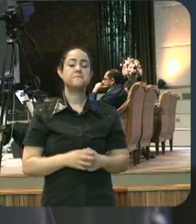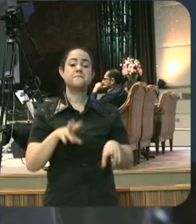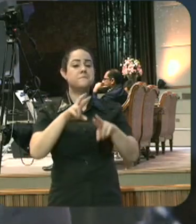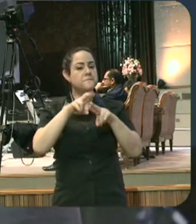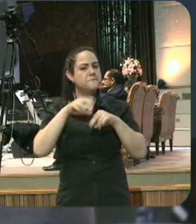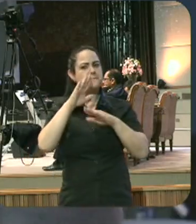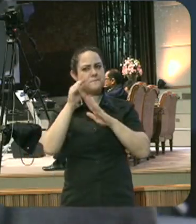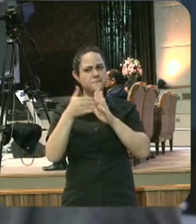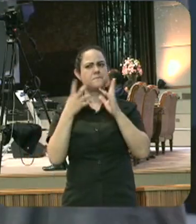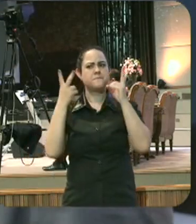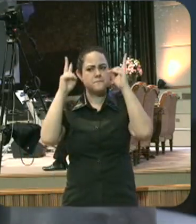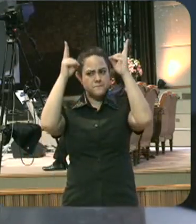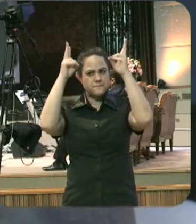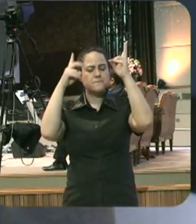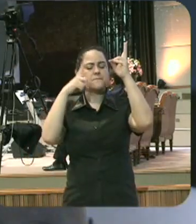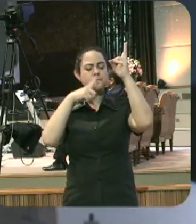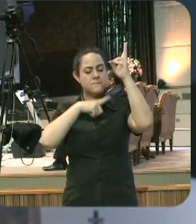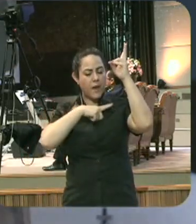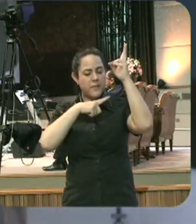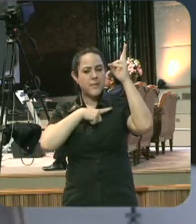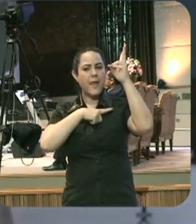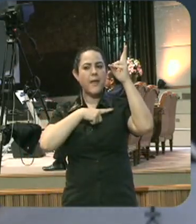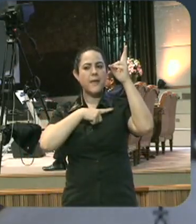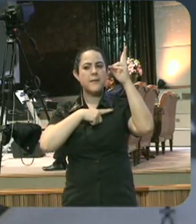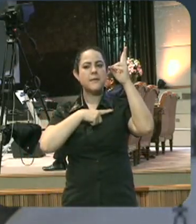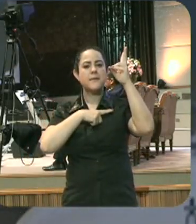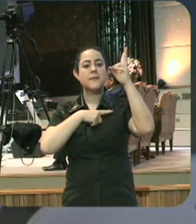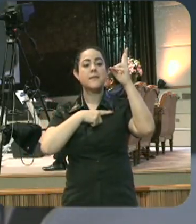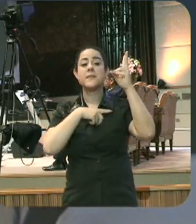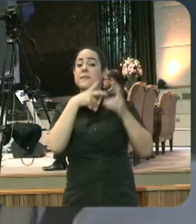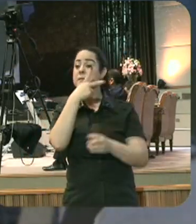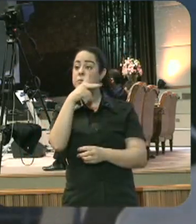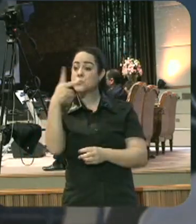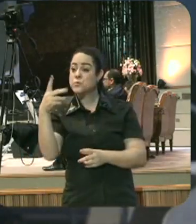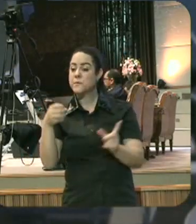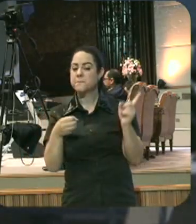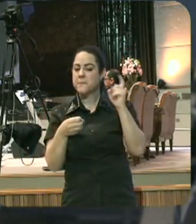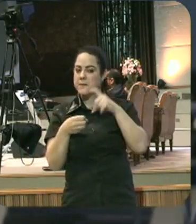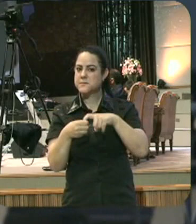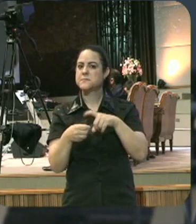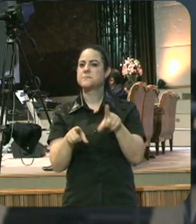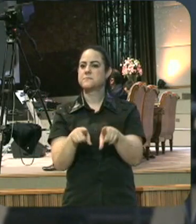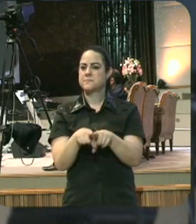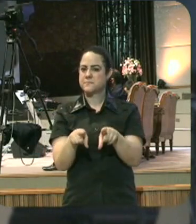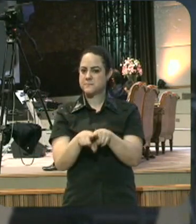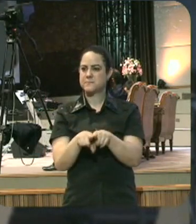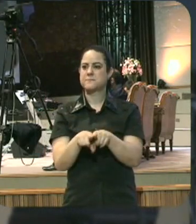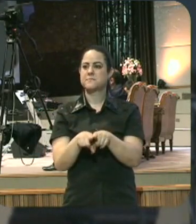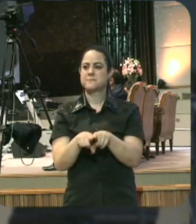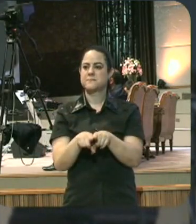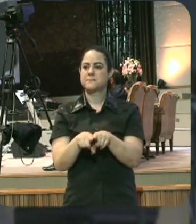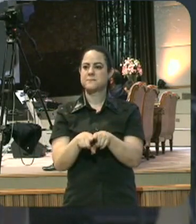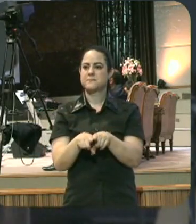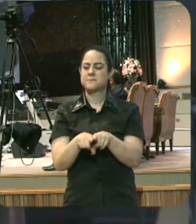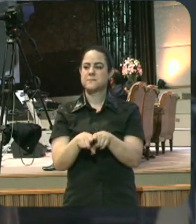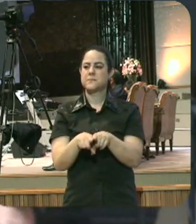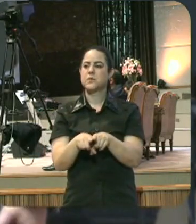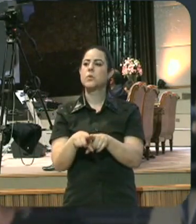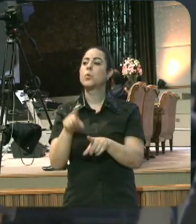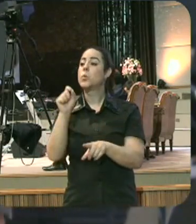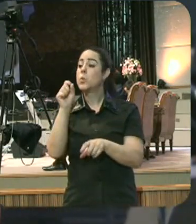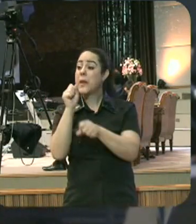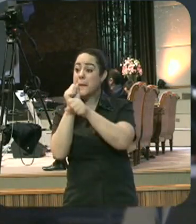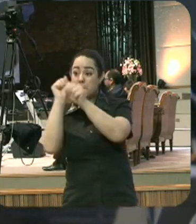toda vitória vai envolver algo que você vai ter que participar. O que